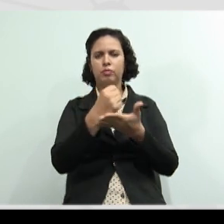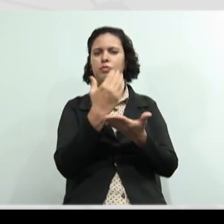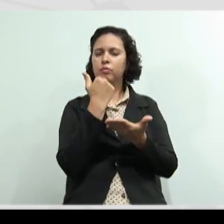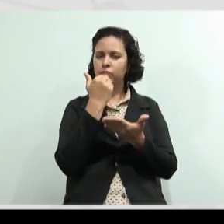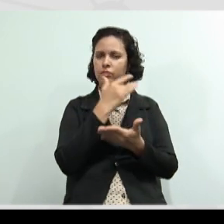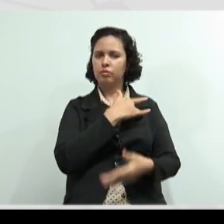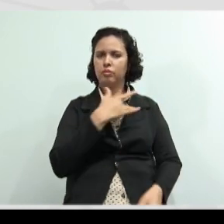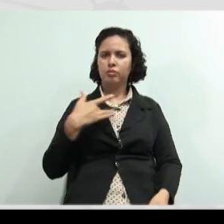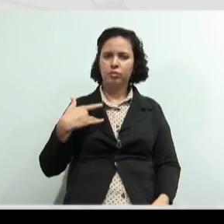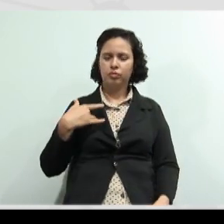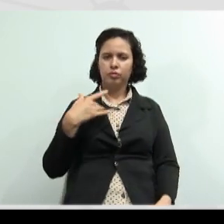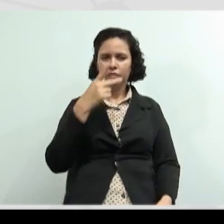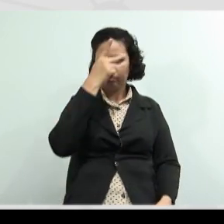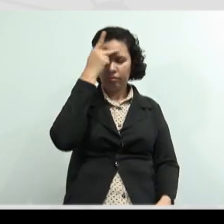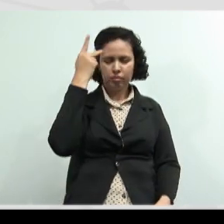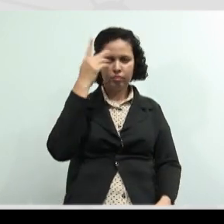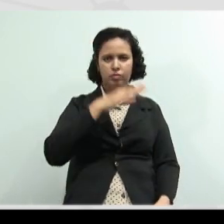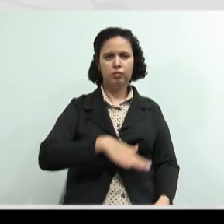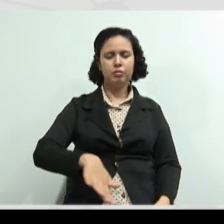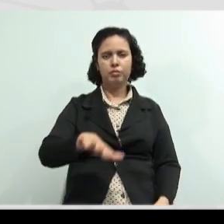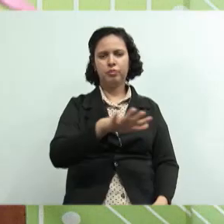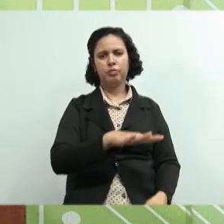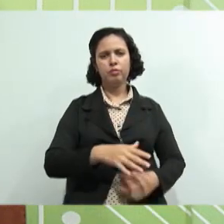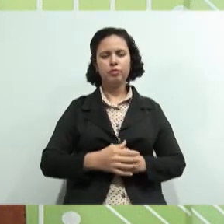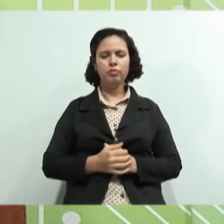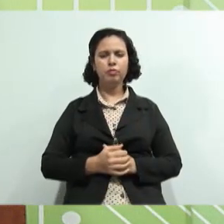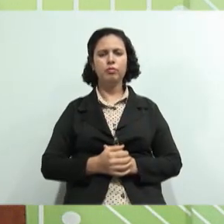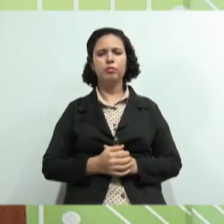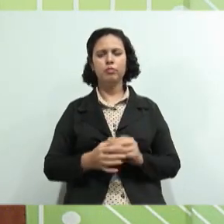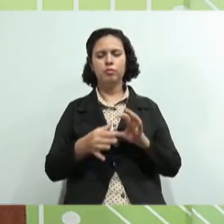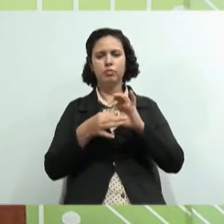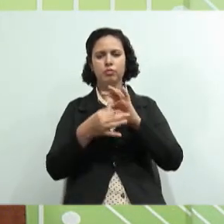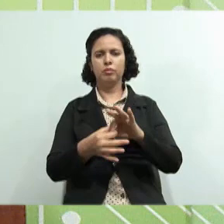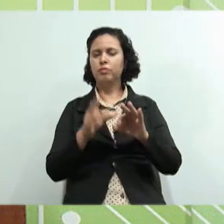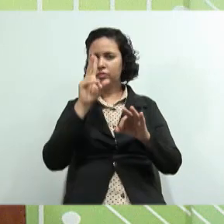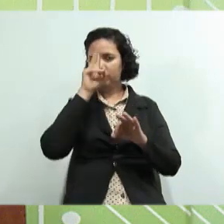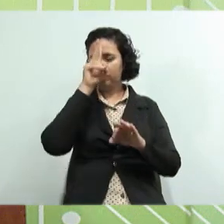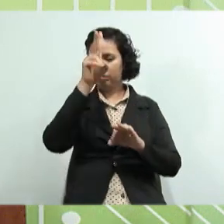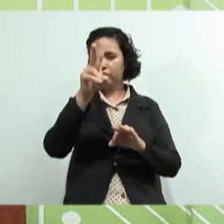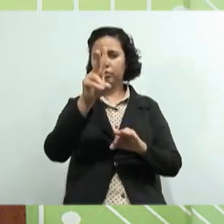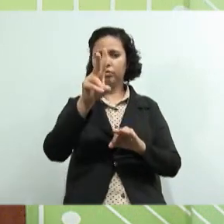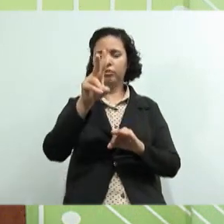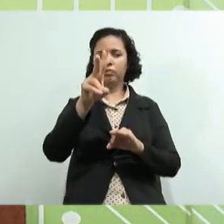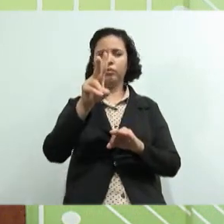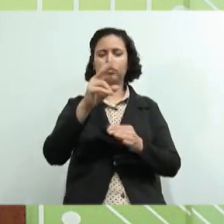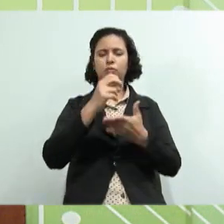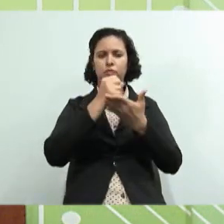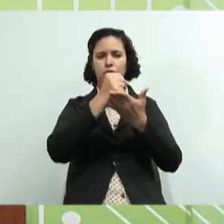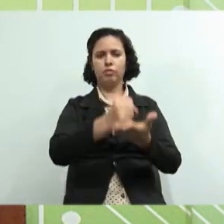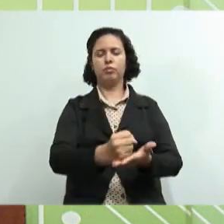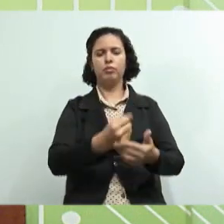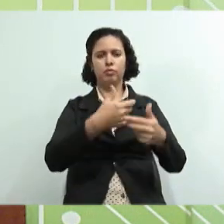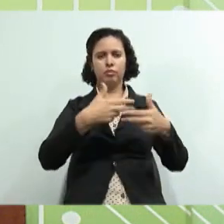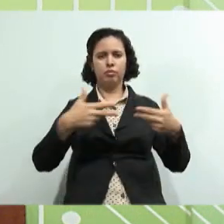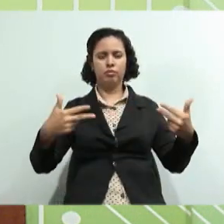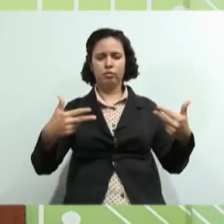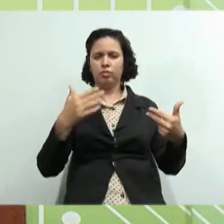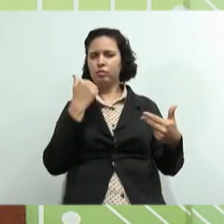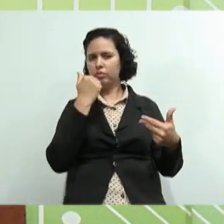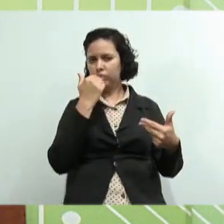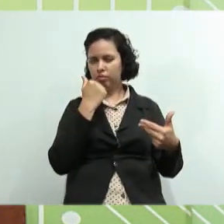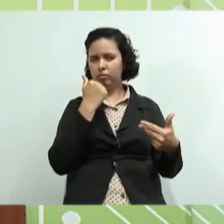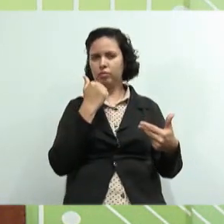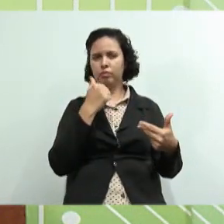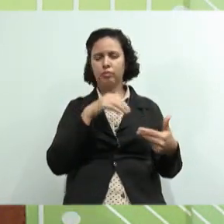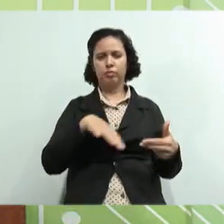população. É importante, né? Porque a gente fortalece uma coisa que é importante para garantir a nossa diversidade de alimentos disponíveis